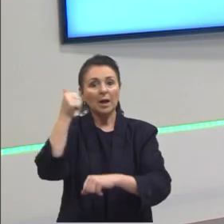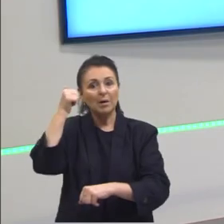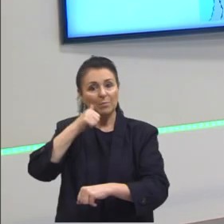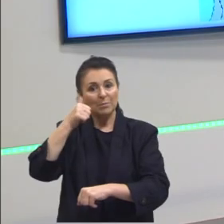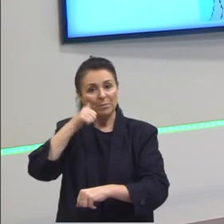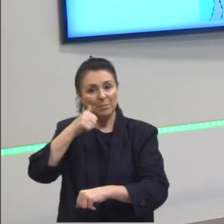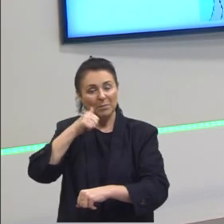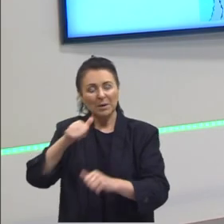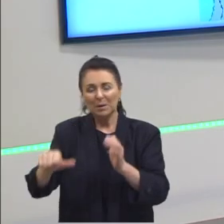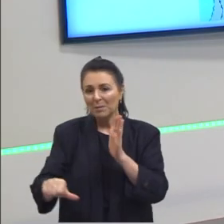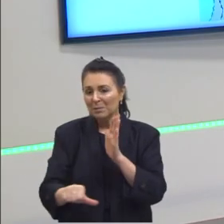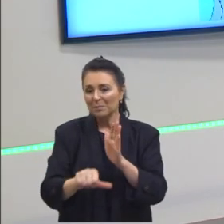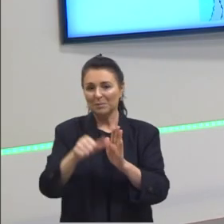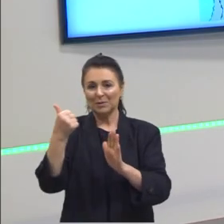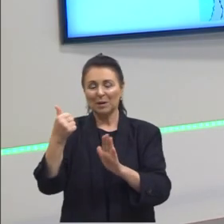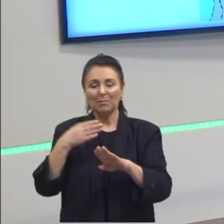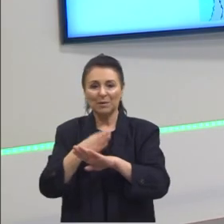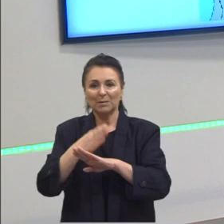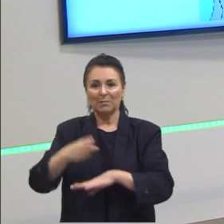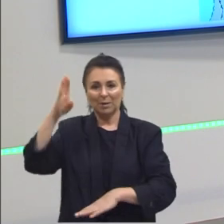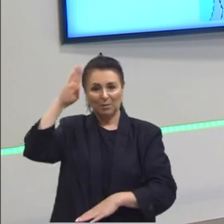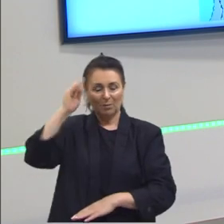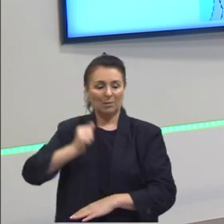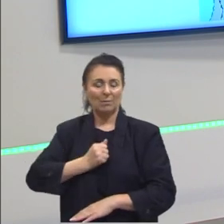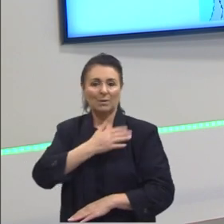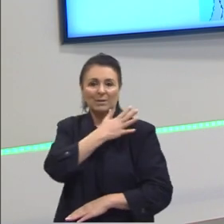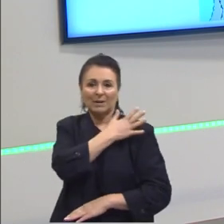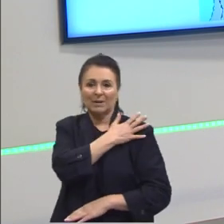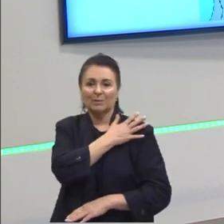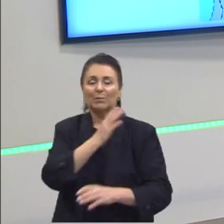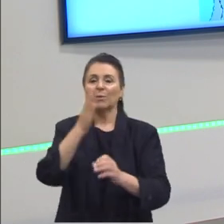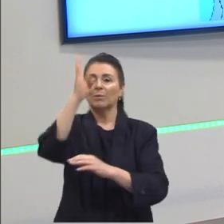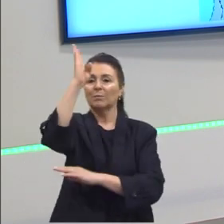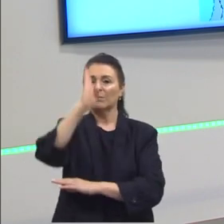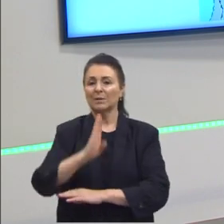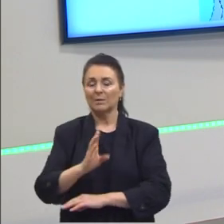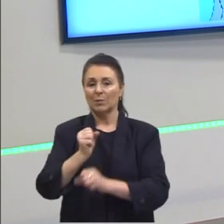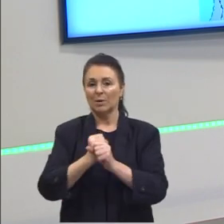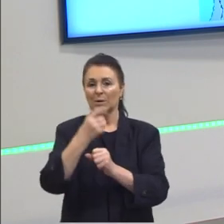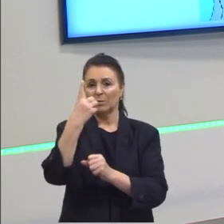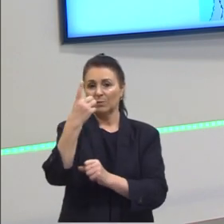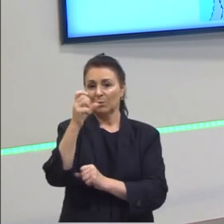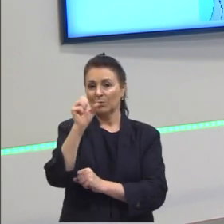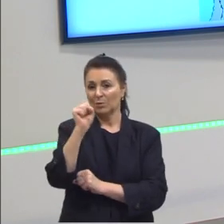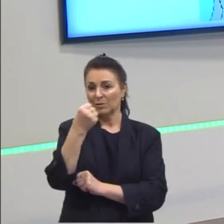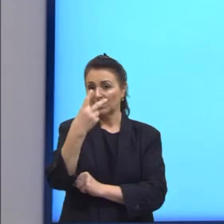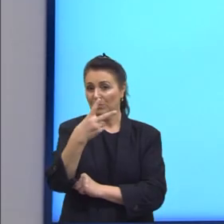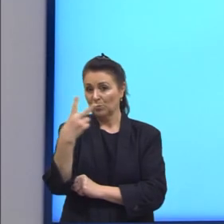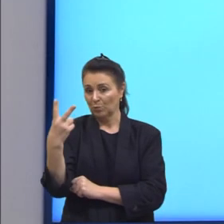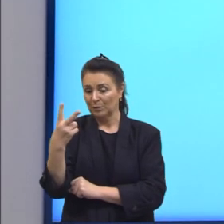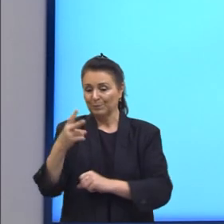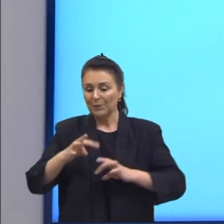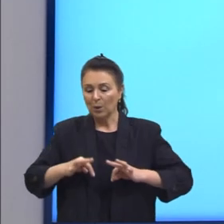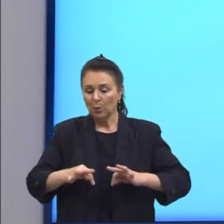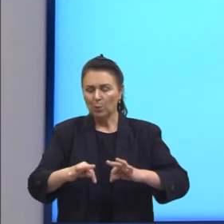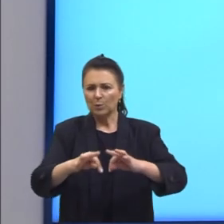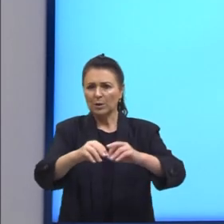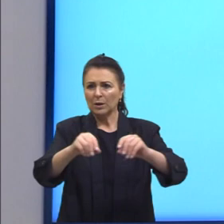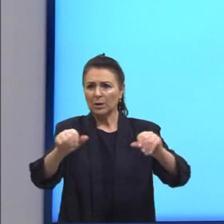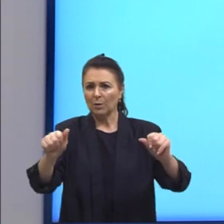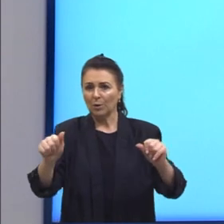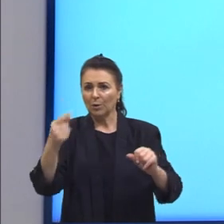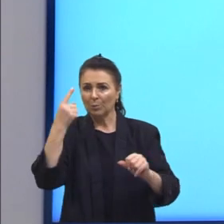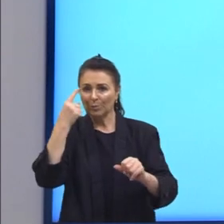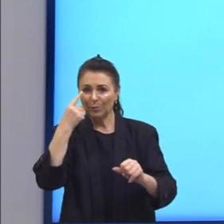brasileiro o Brasil em 1822 na quando se torna independente o território dele era